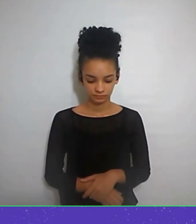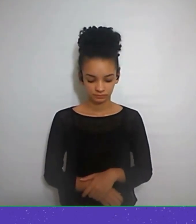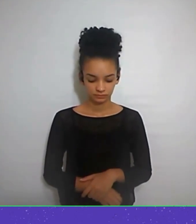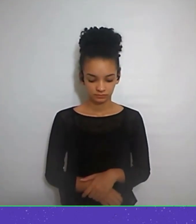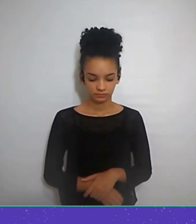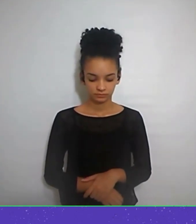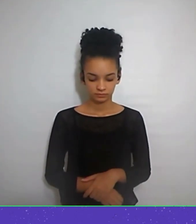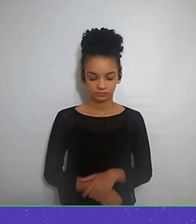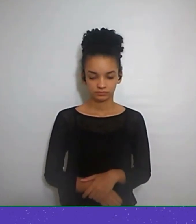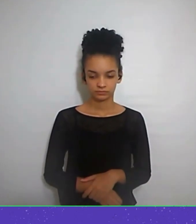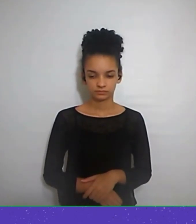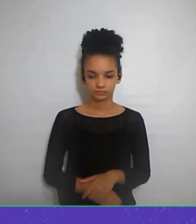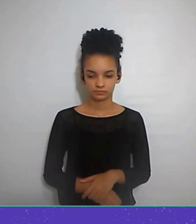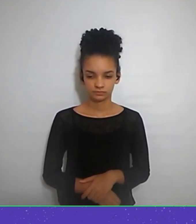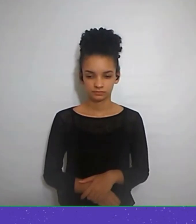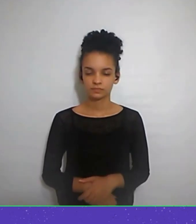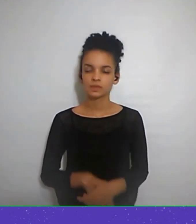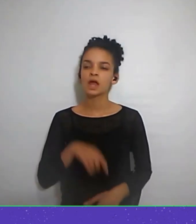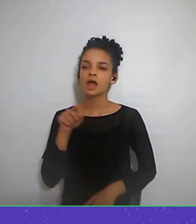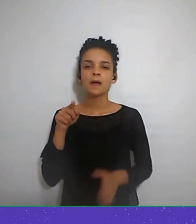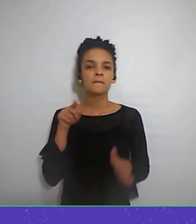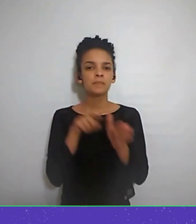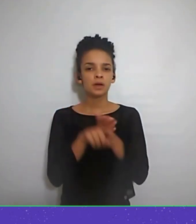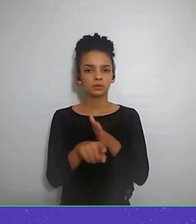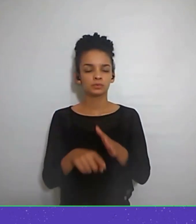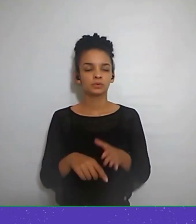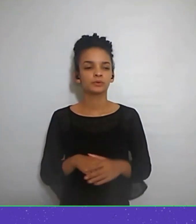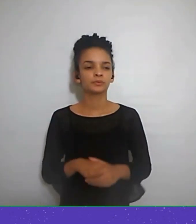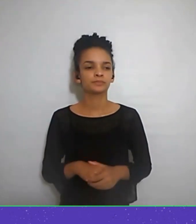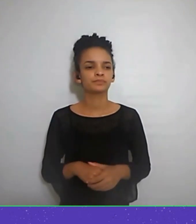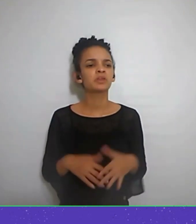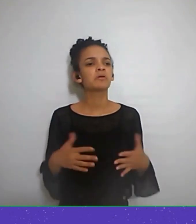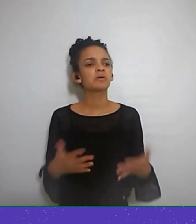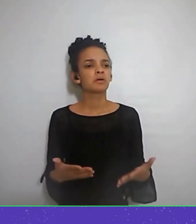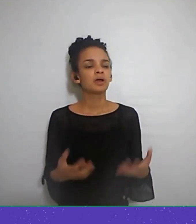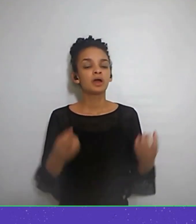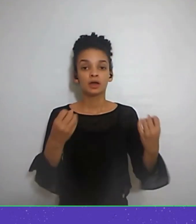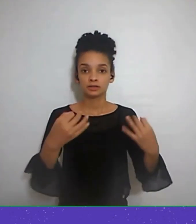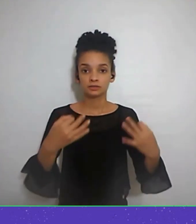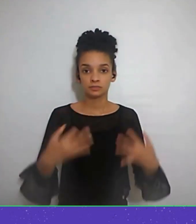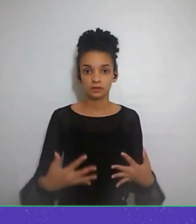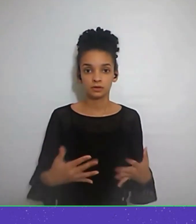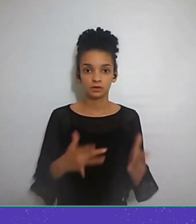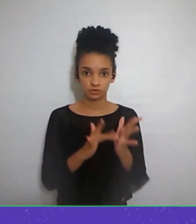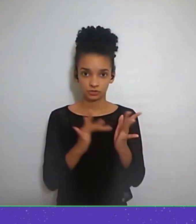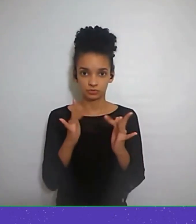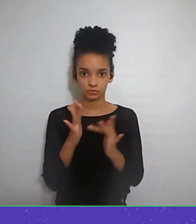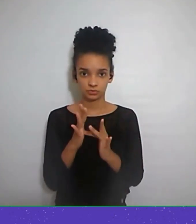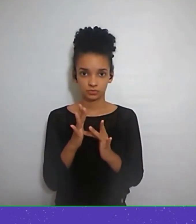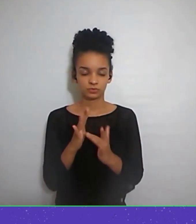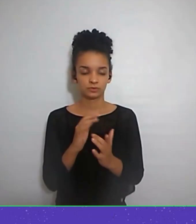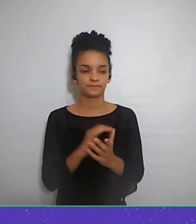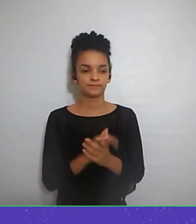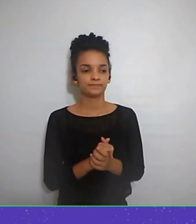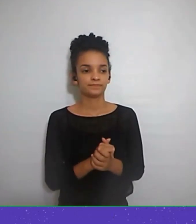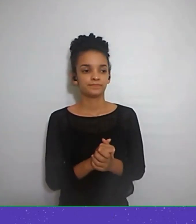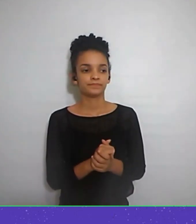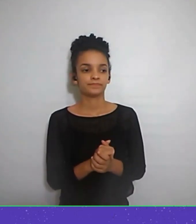lhes perguntou quais, e explicaram o que aconteceu a Jesus o Nazareno, que era varão